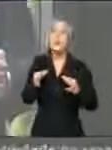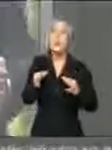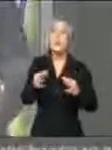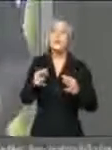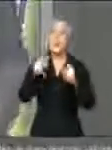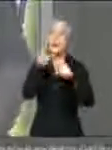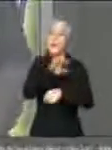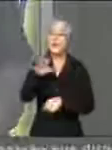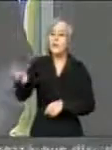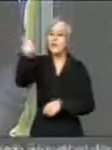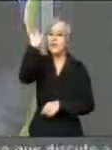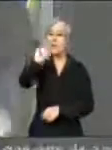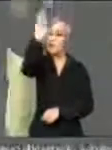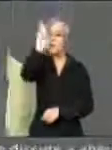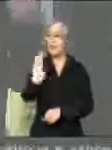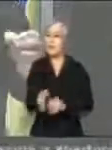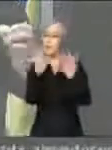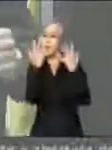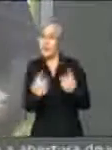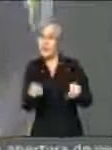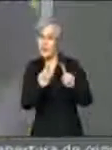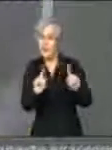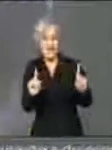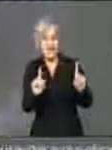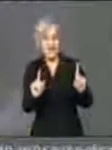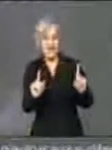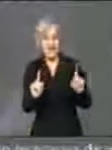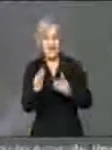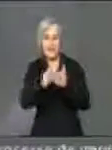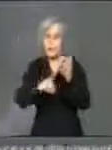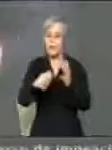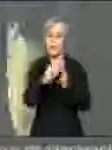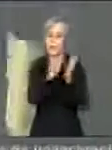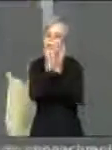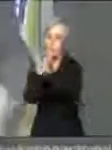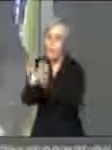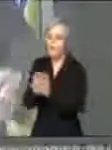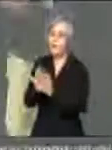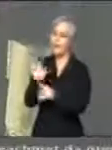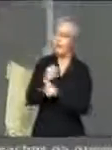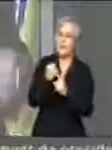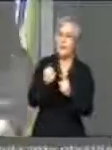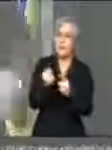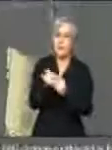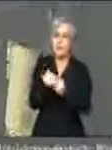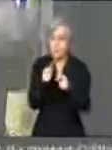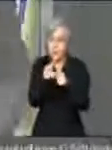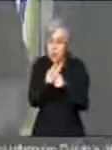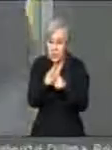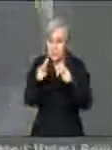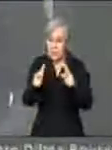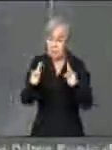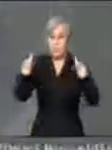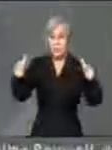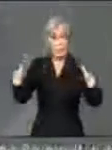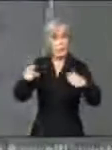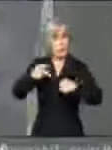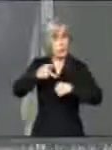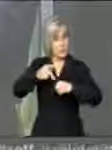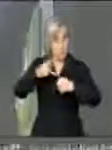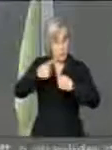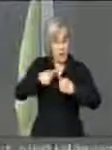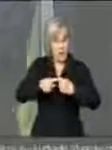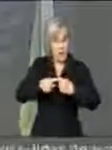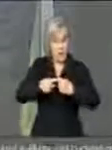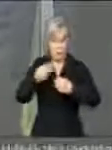as regiões do Brasil, em todas as classes sociais, nas pequenas, médias e grandes cidades,